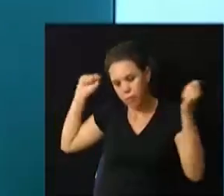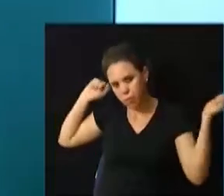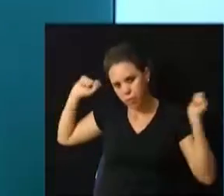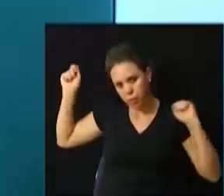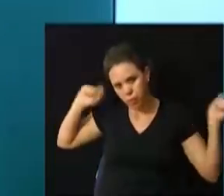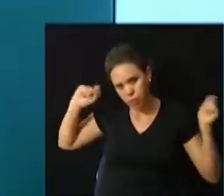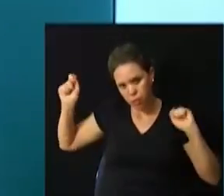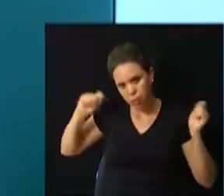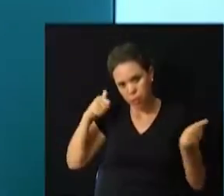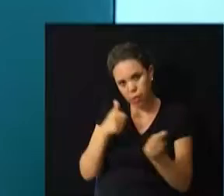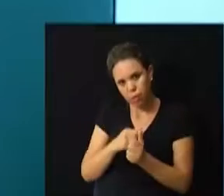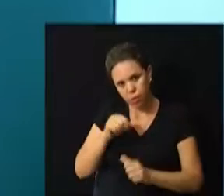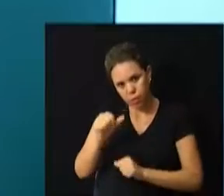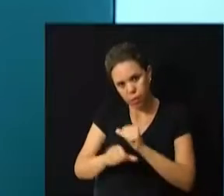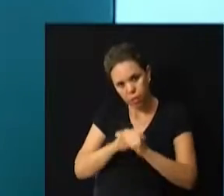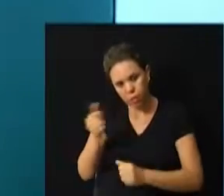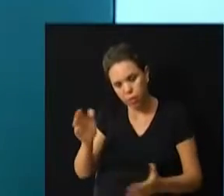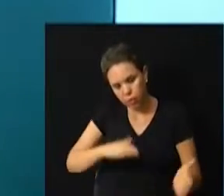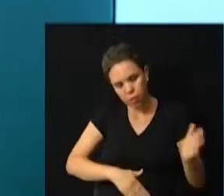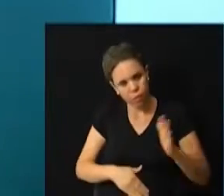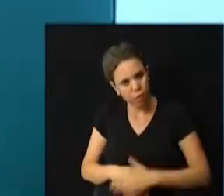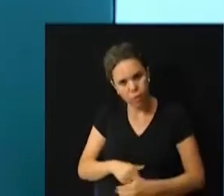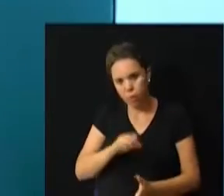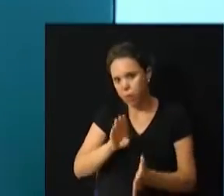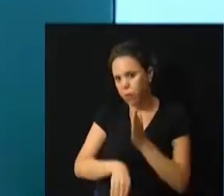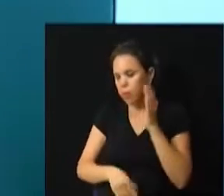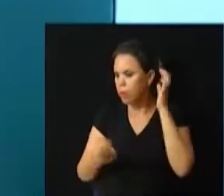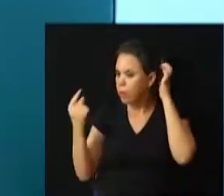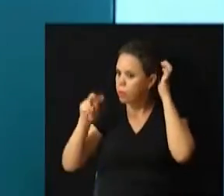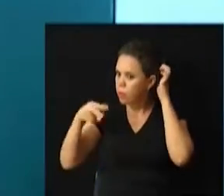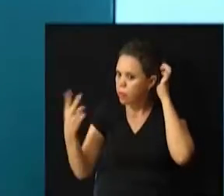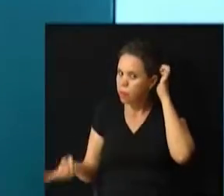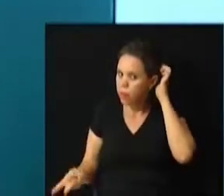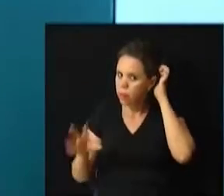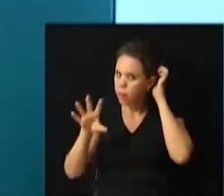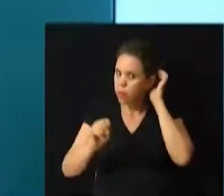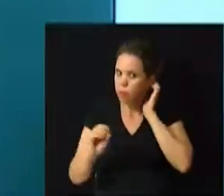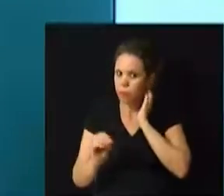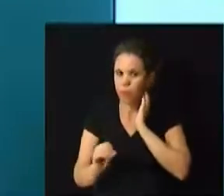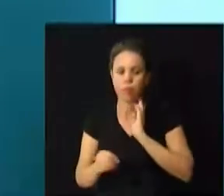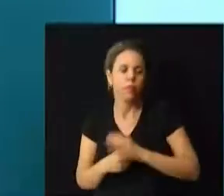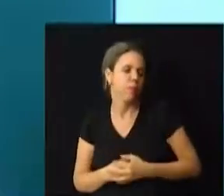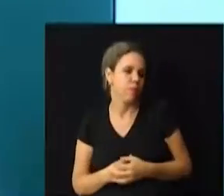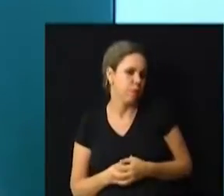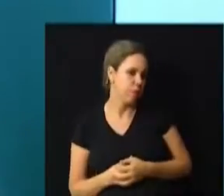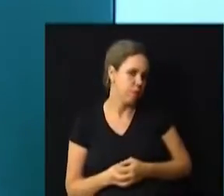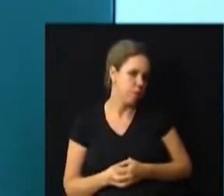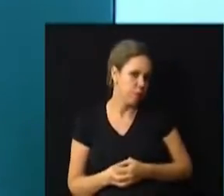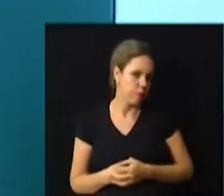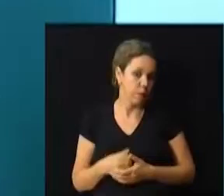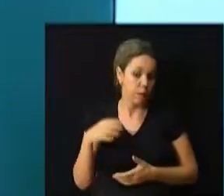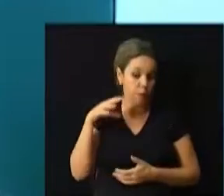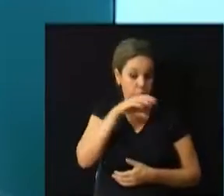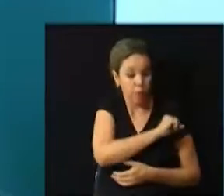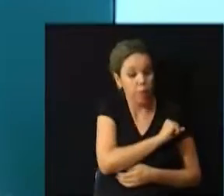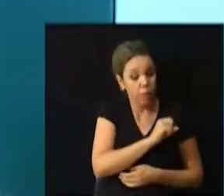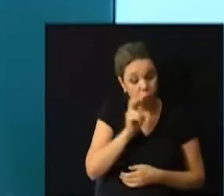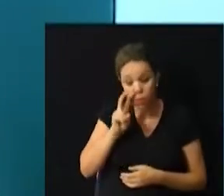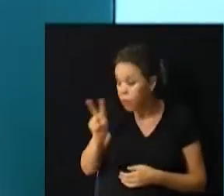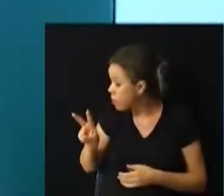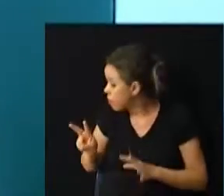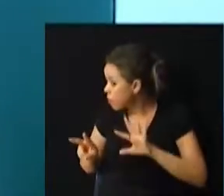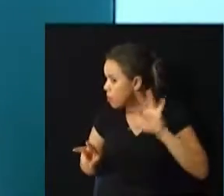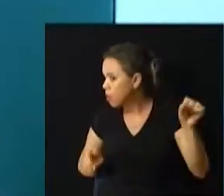a toalha, tem que colocar a troca do nenê, não se virar para trás para pegar nada. Esse é o tal do